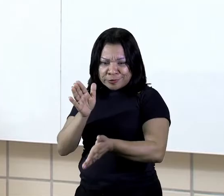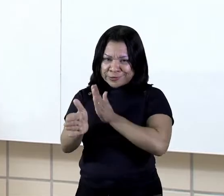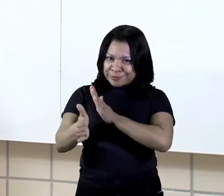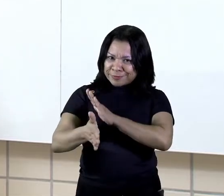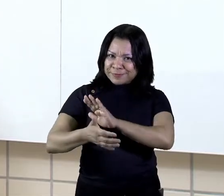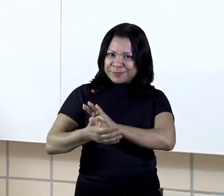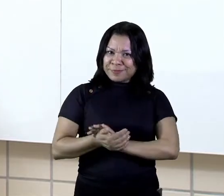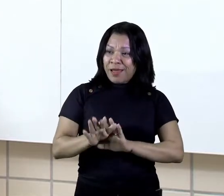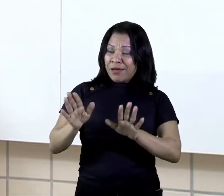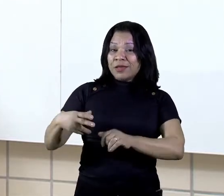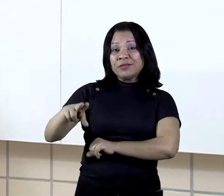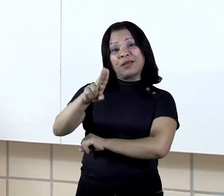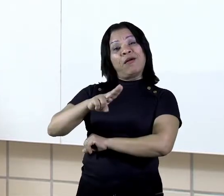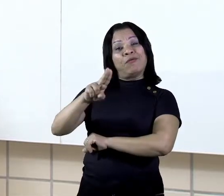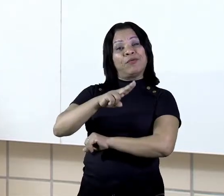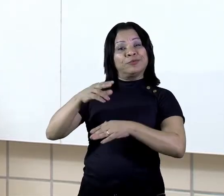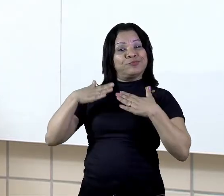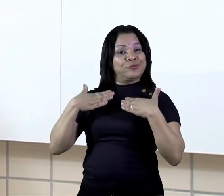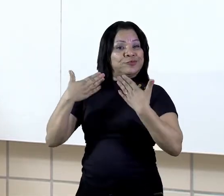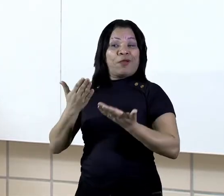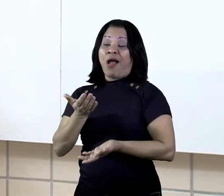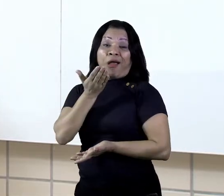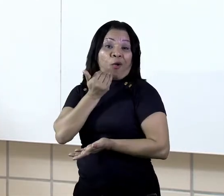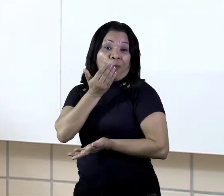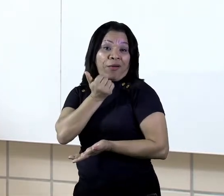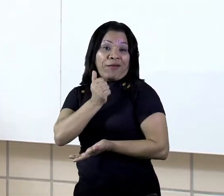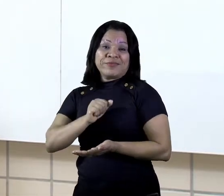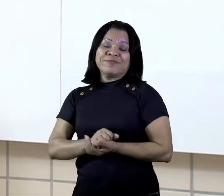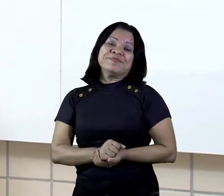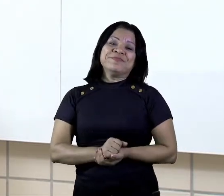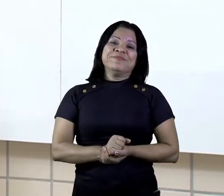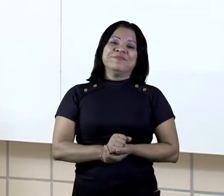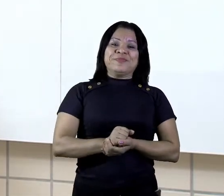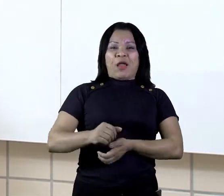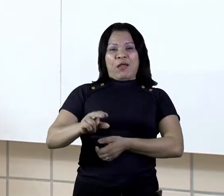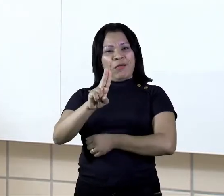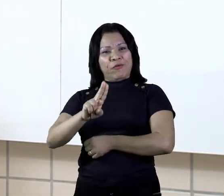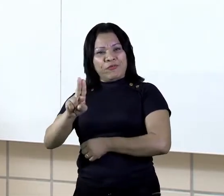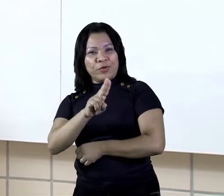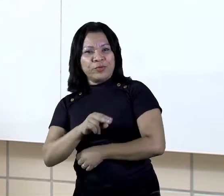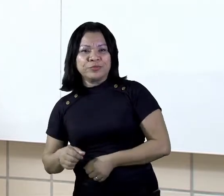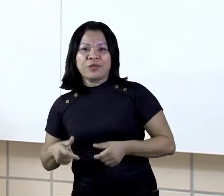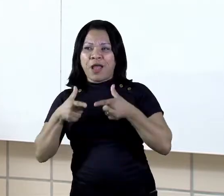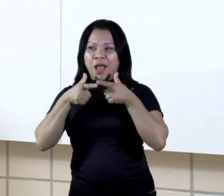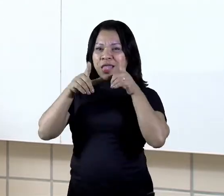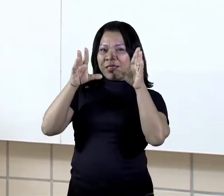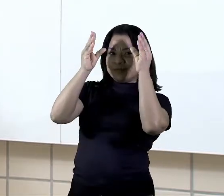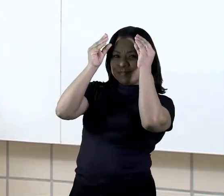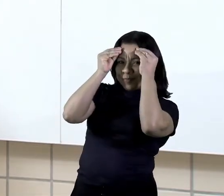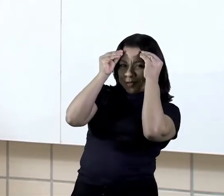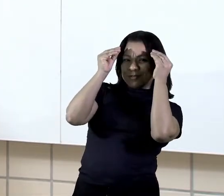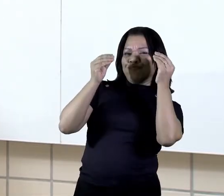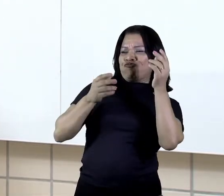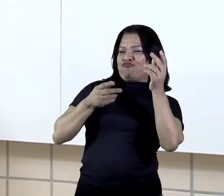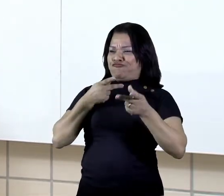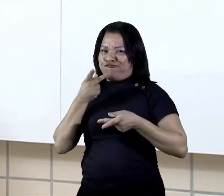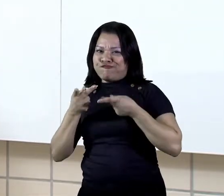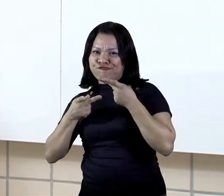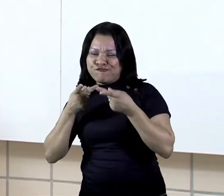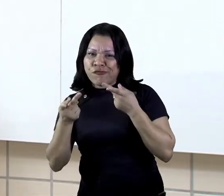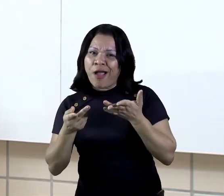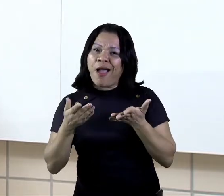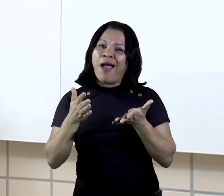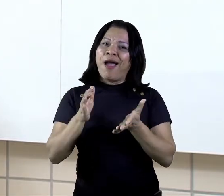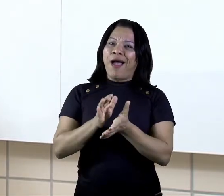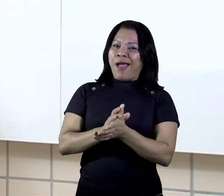sua esperteza para se alimentar, né? Foi usando a linguagem dele, a fala e foi levando o casal